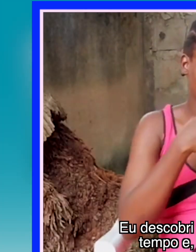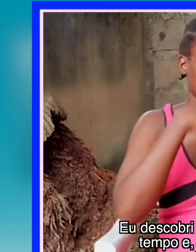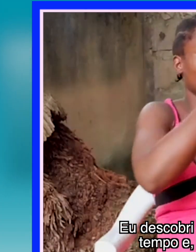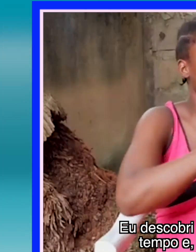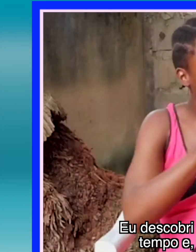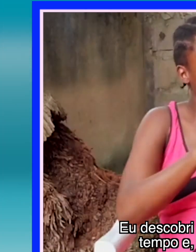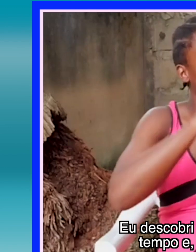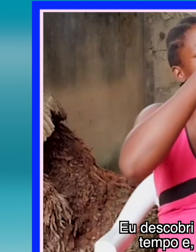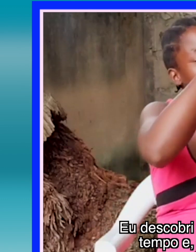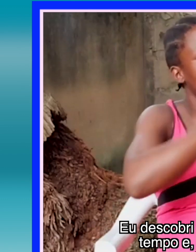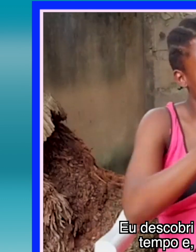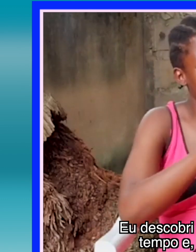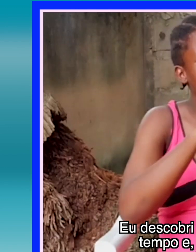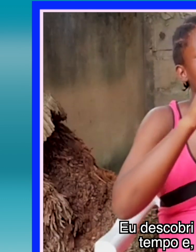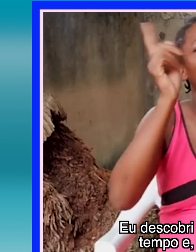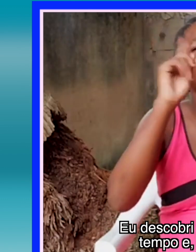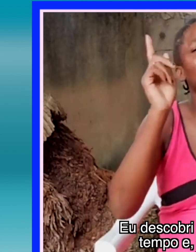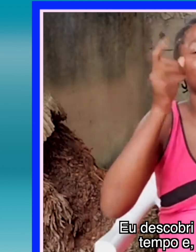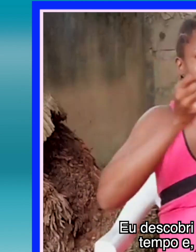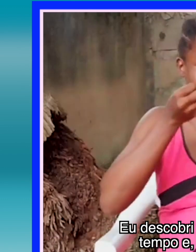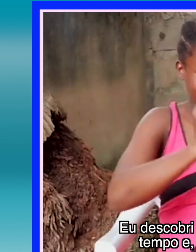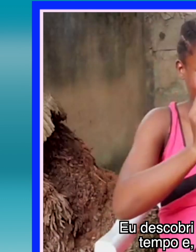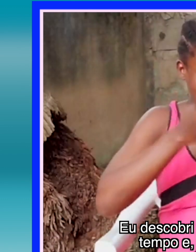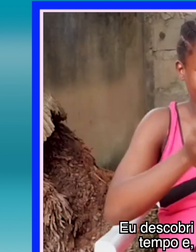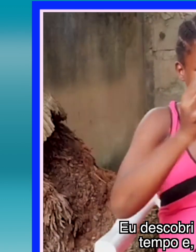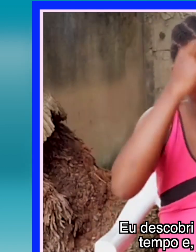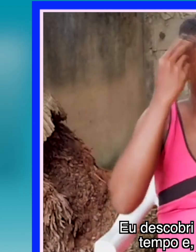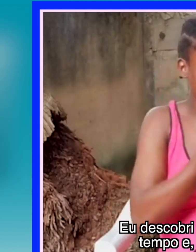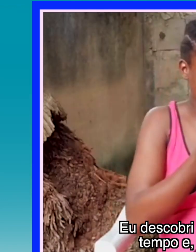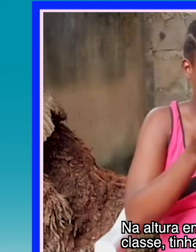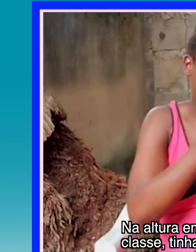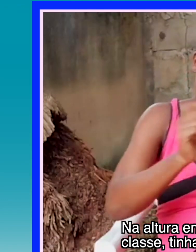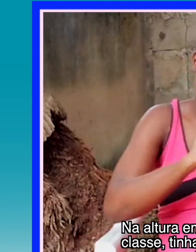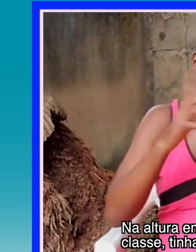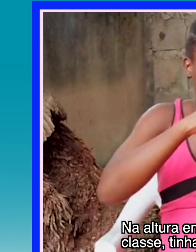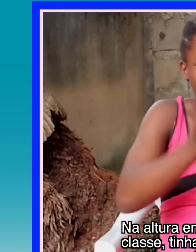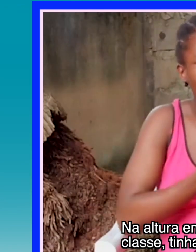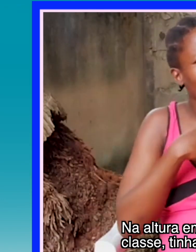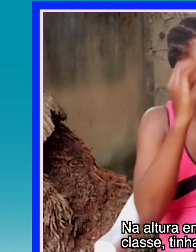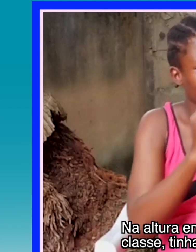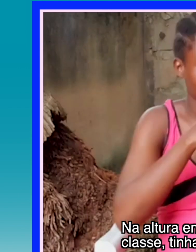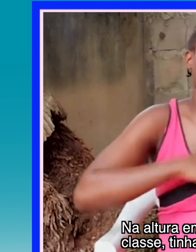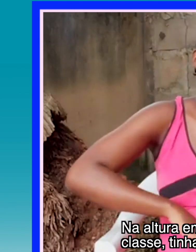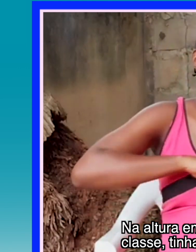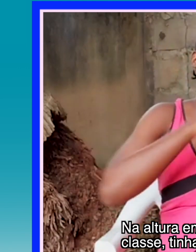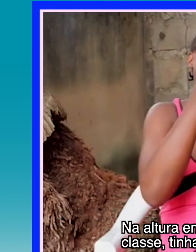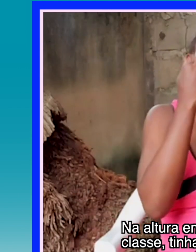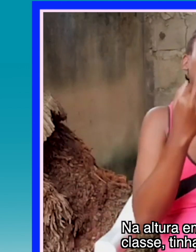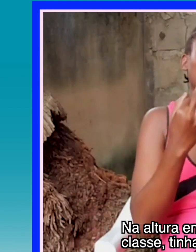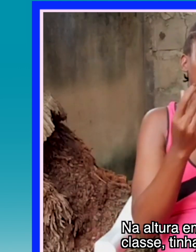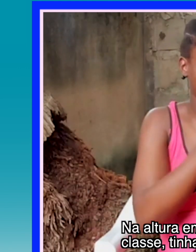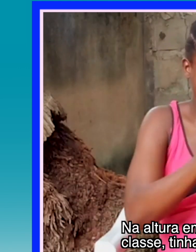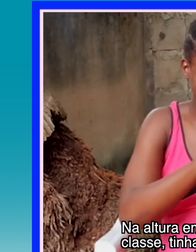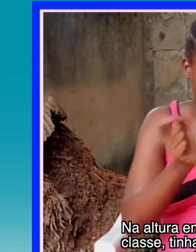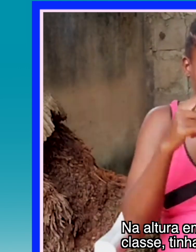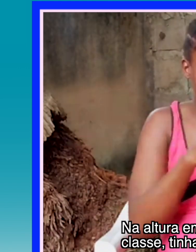Eu descobri que estou grávida há pouco tempo e não parei de ir à escola. Na altura em que frequentava a